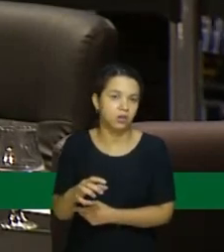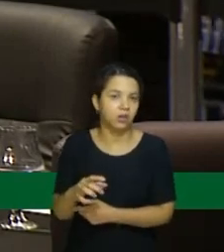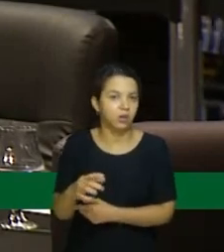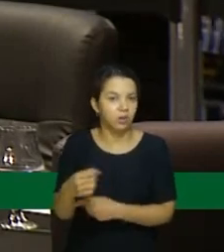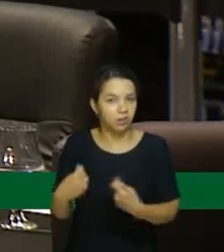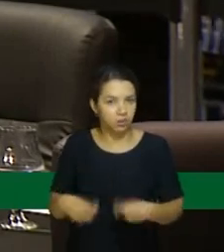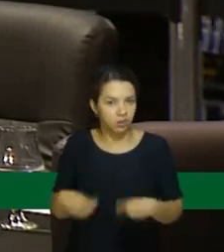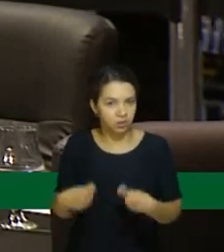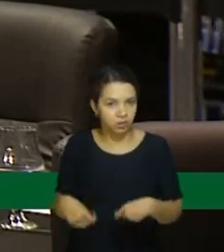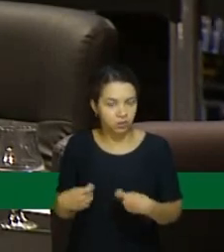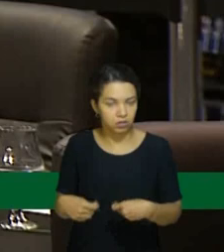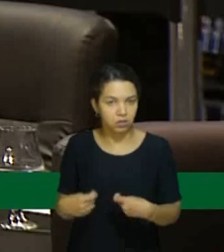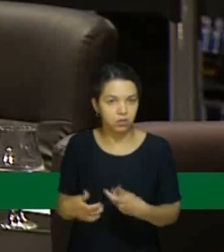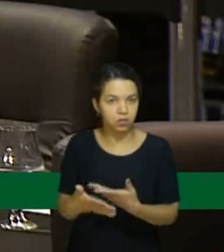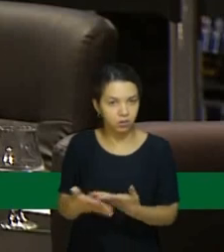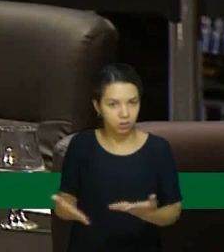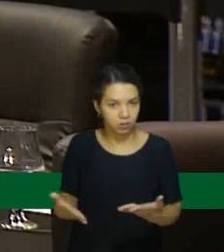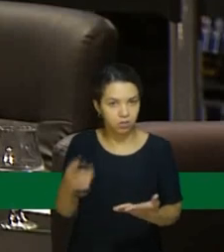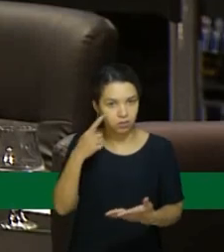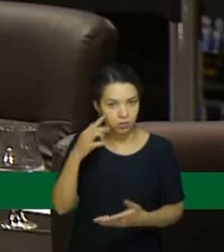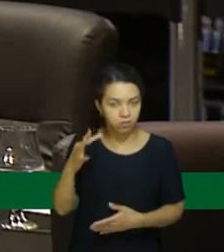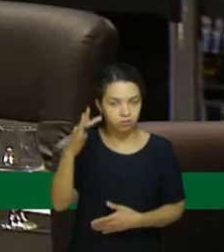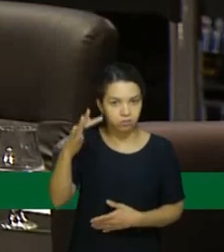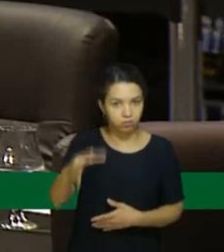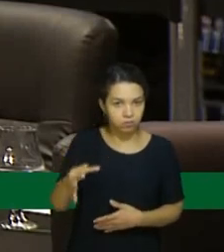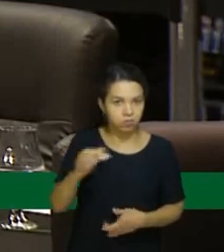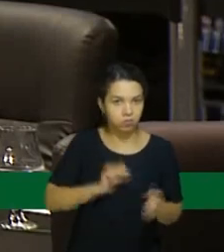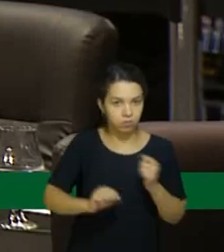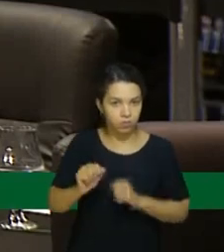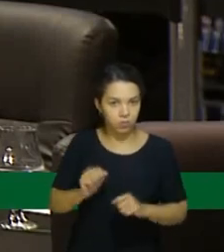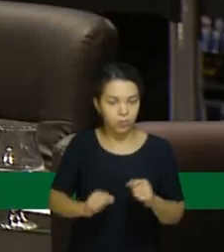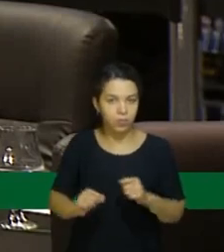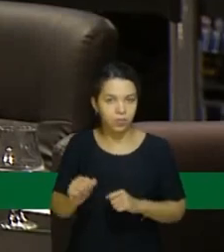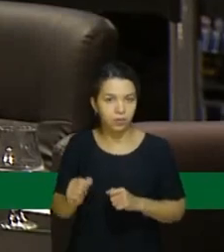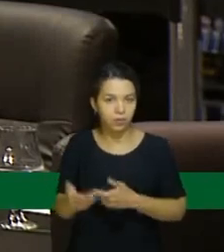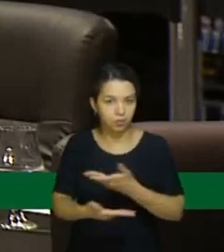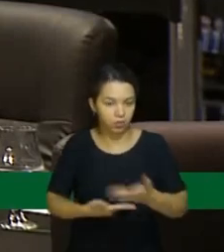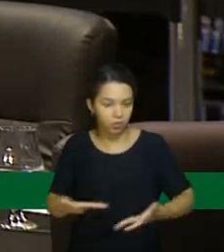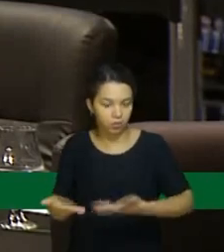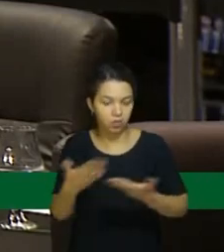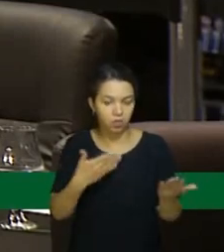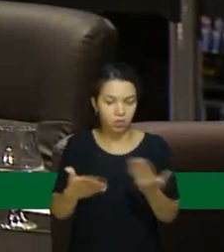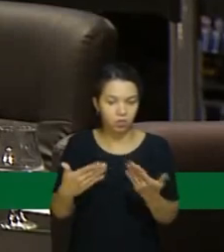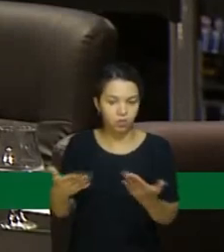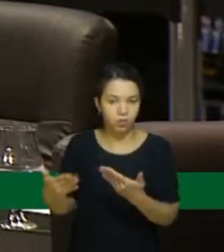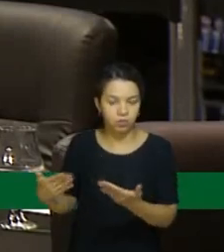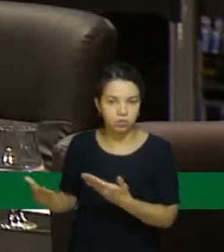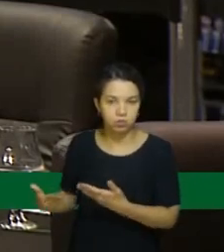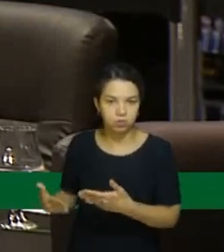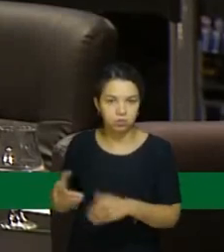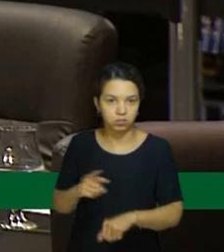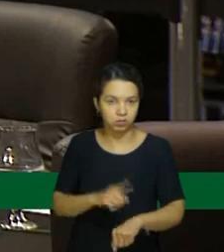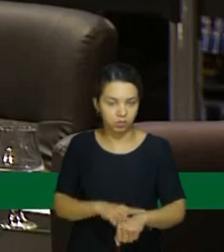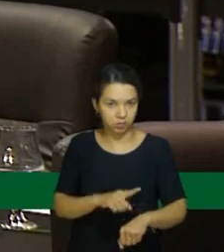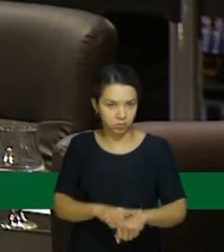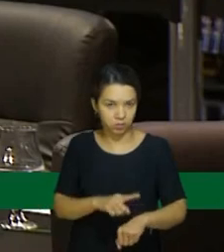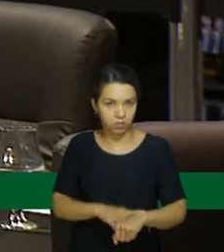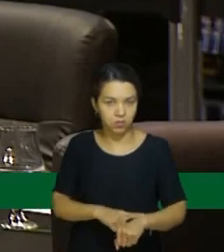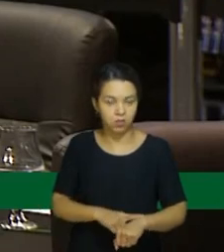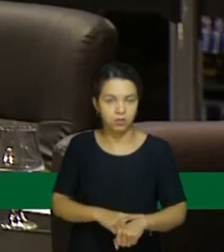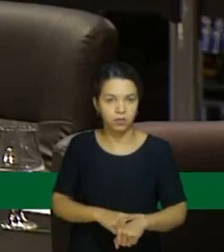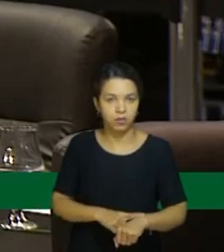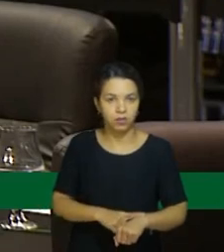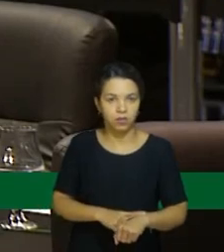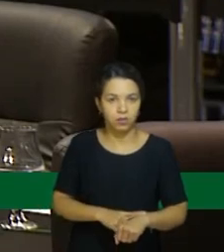e ter uma perspectiva de pauta de negociação e de diálogo E é isso que deve fazer um governante e é isso que nós